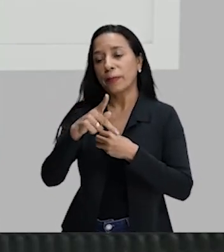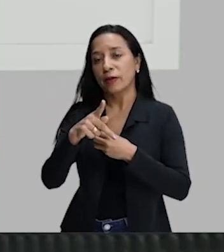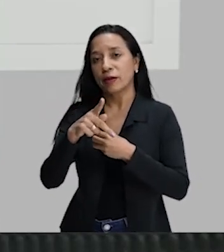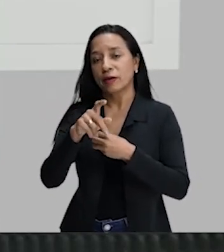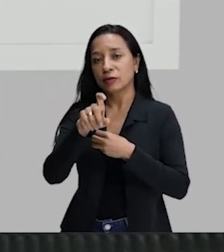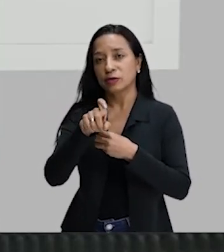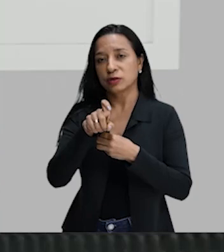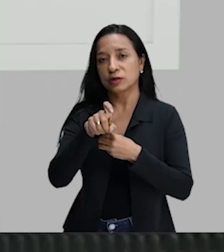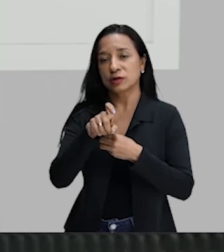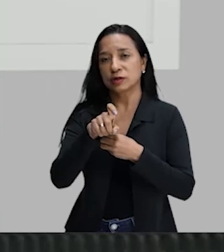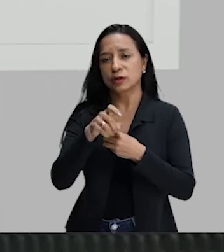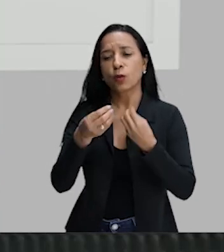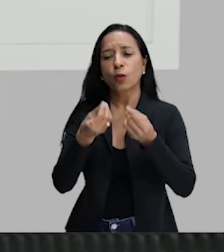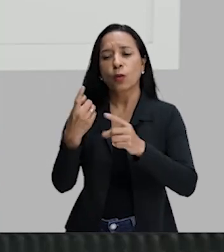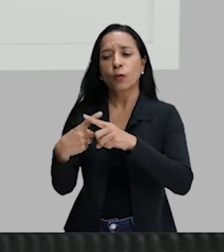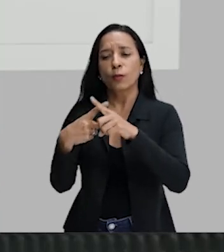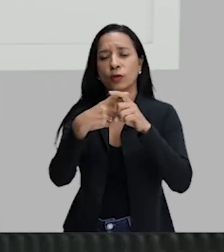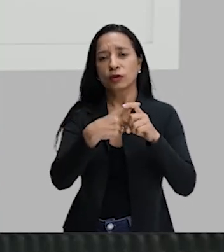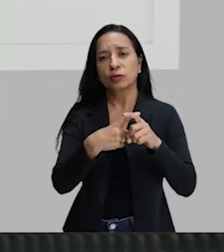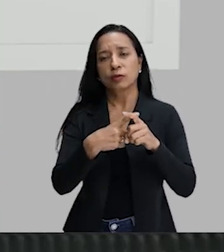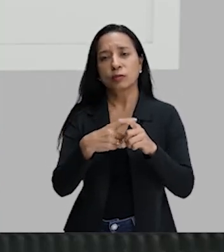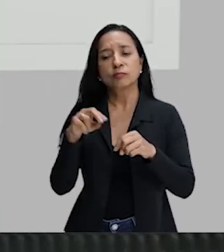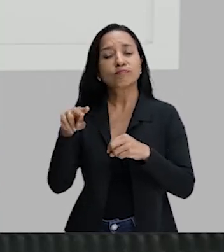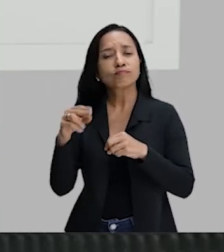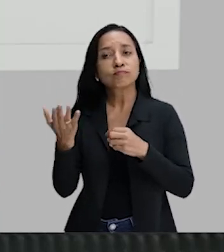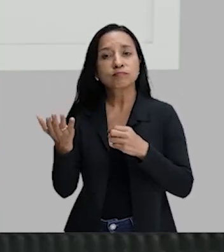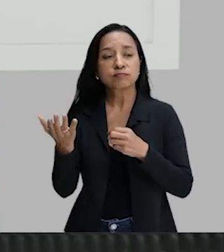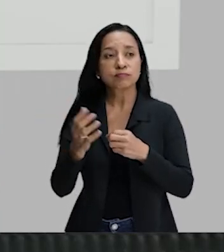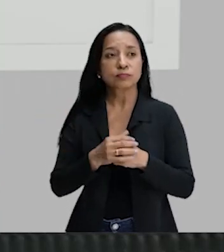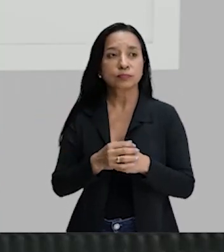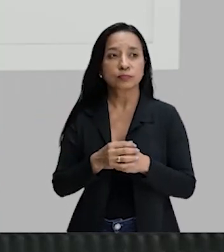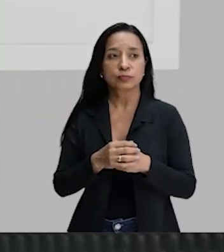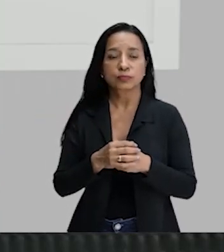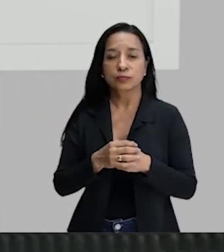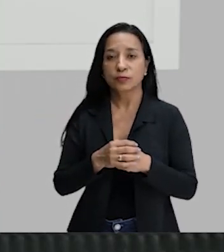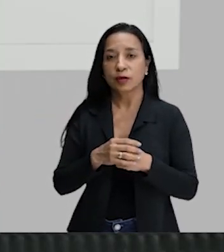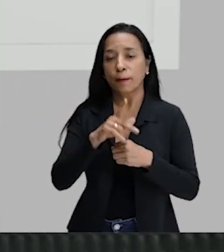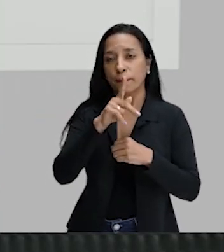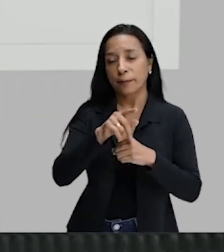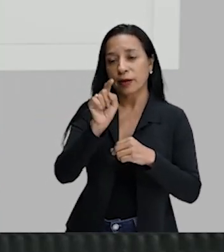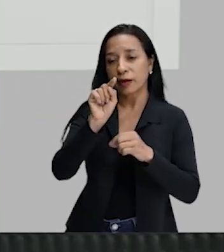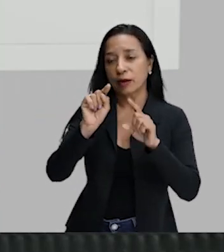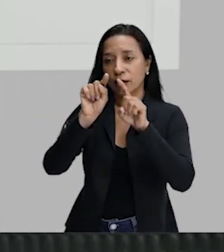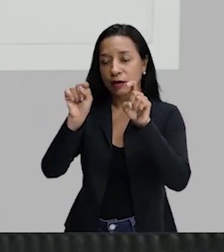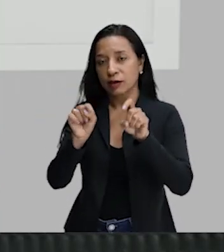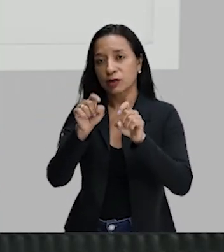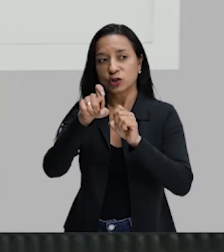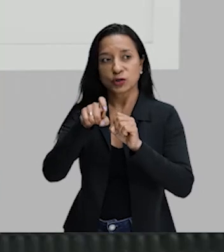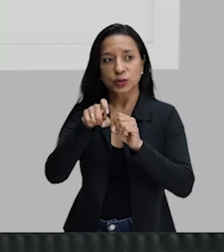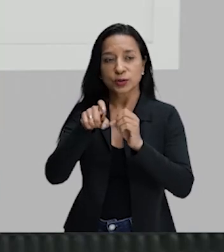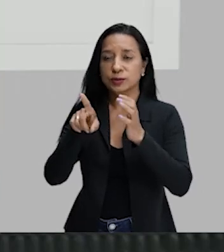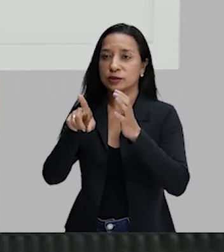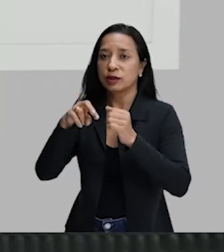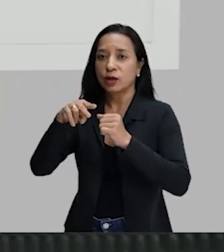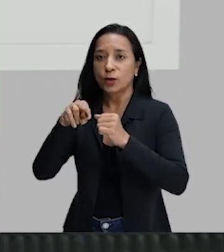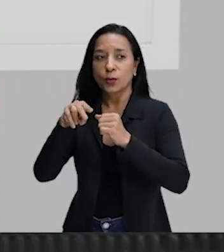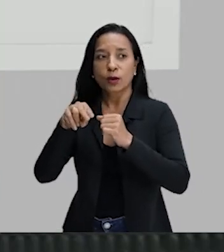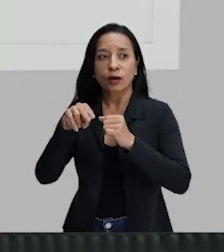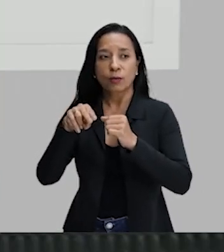igual a x menos as raízes. Então, como aqui é mais, fica menos